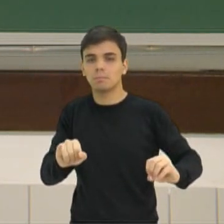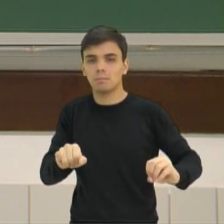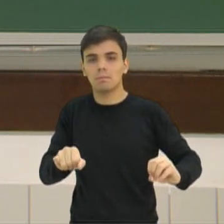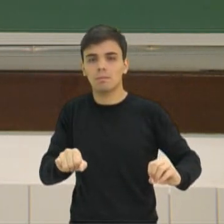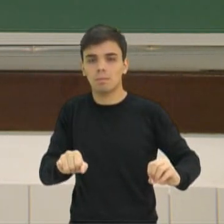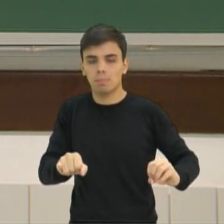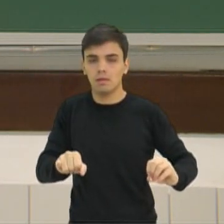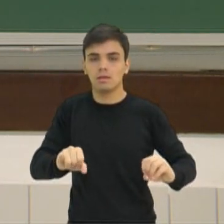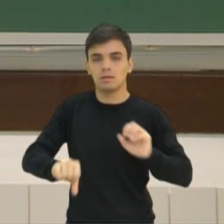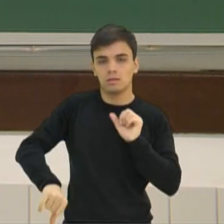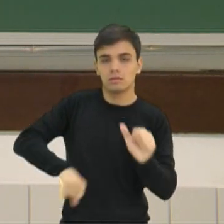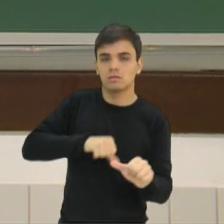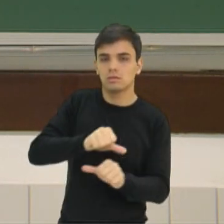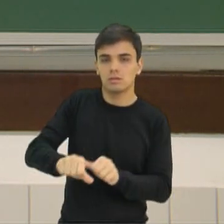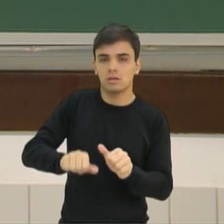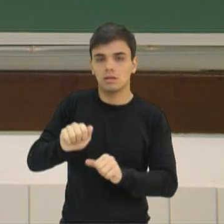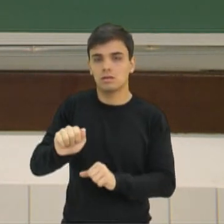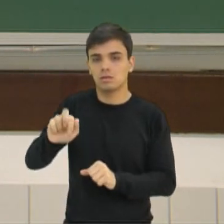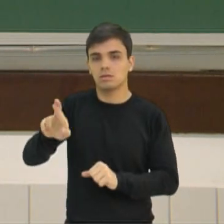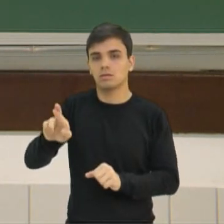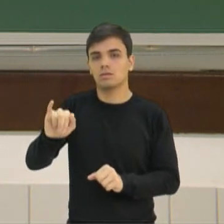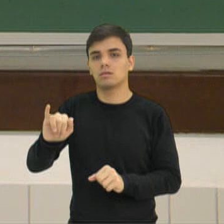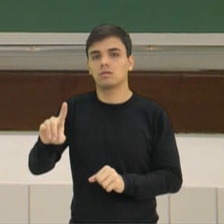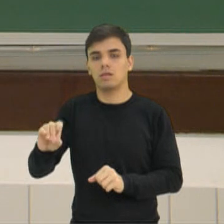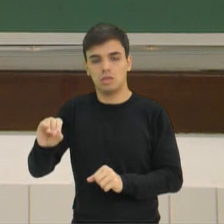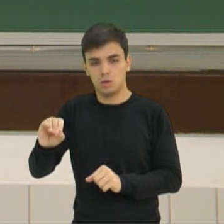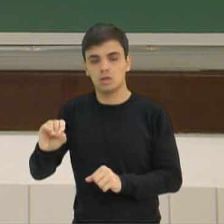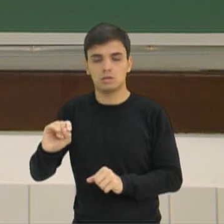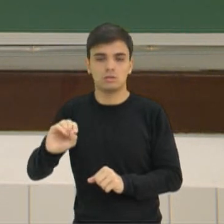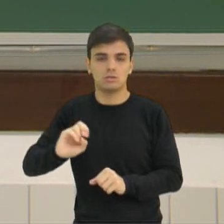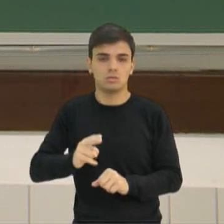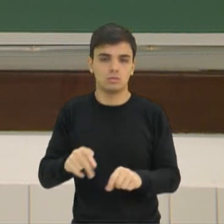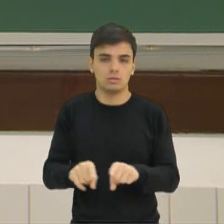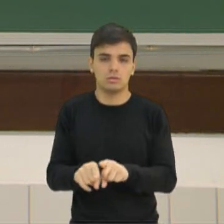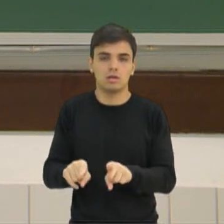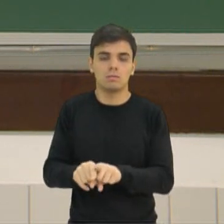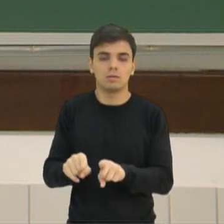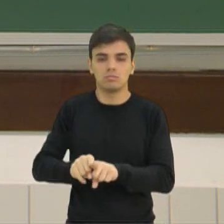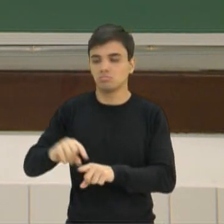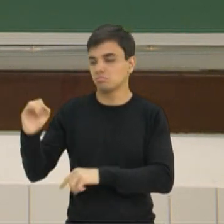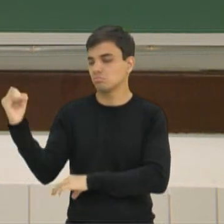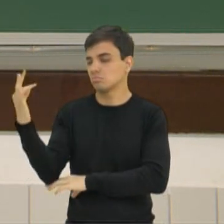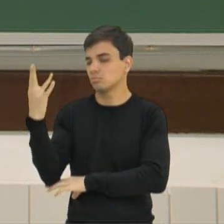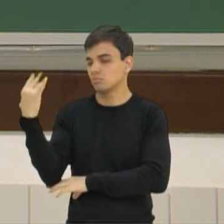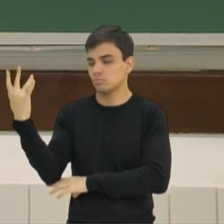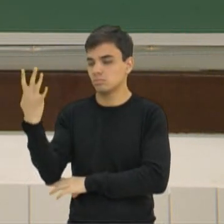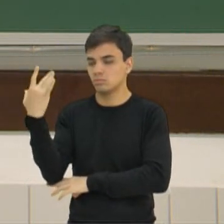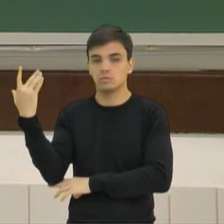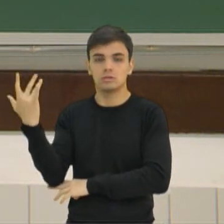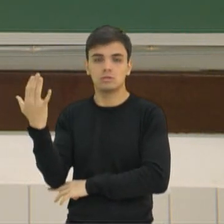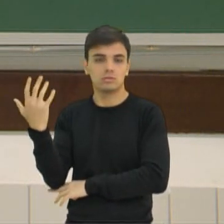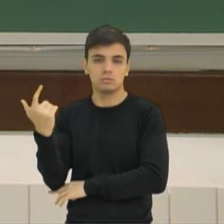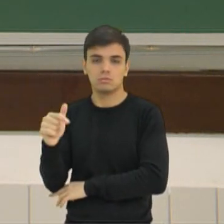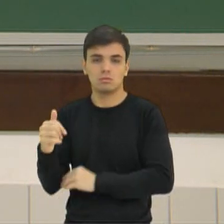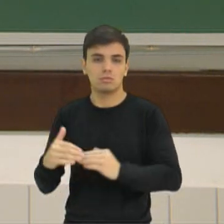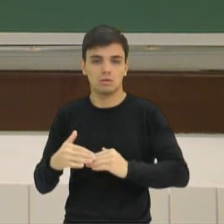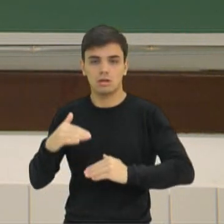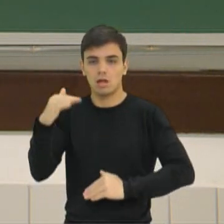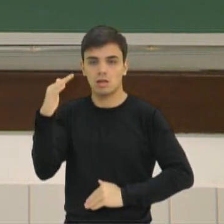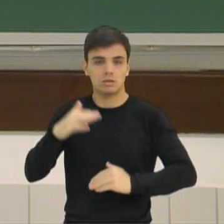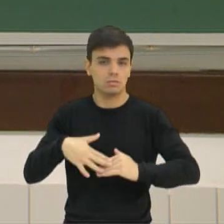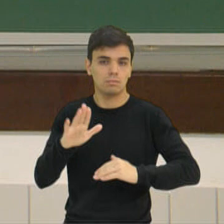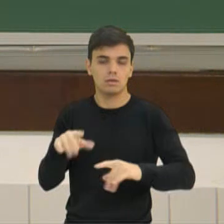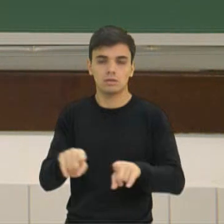lugar árido, ou seja, um lugar deserto, que a vegetação já não vai crescer mais, que o solo vai ficar sempre exposto, que se já